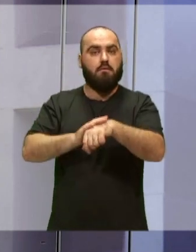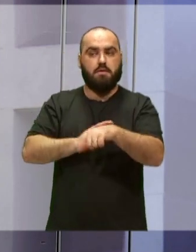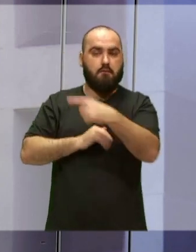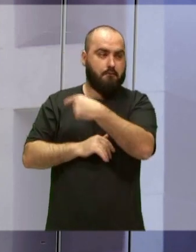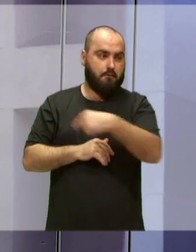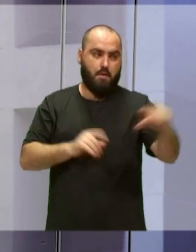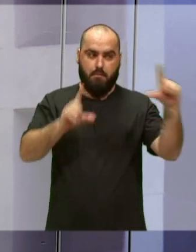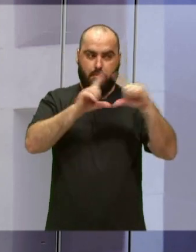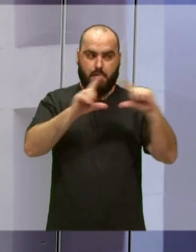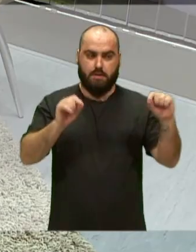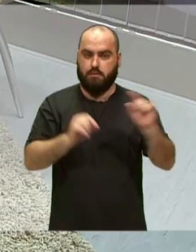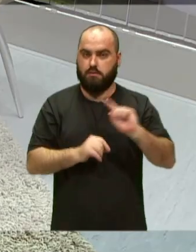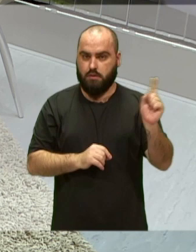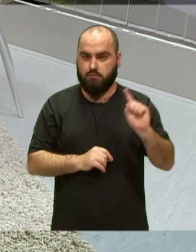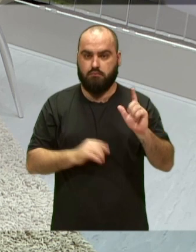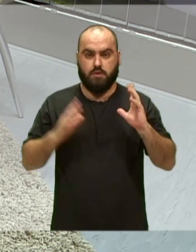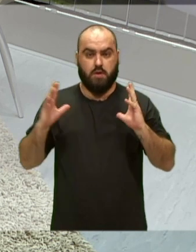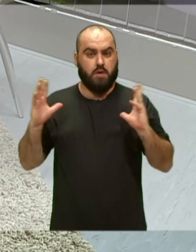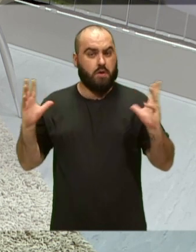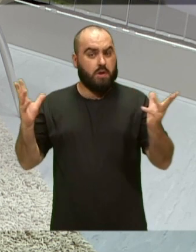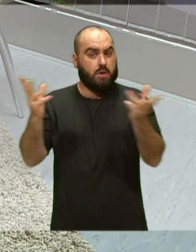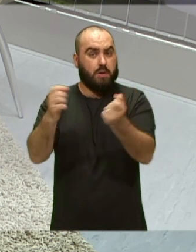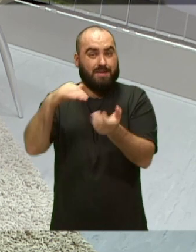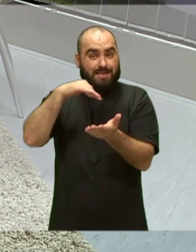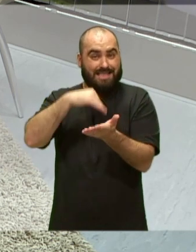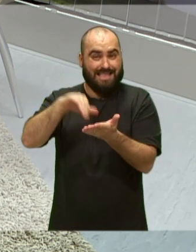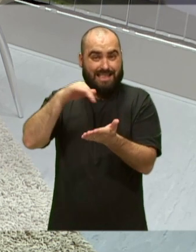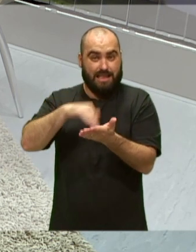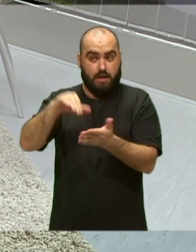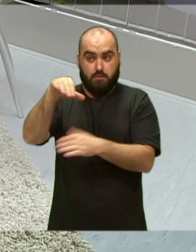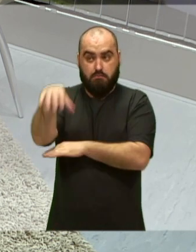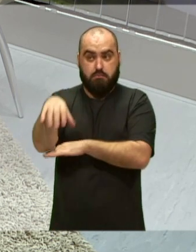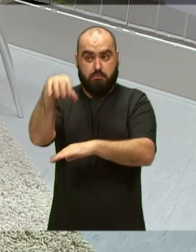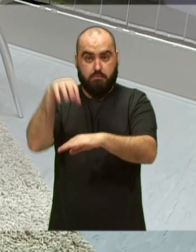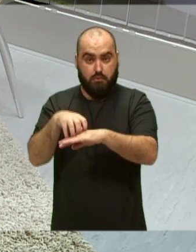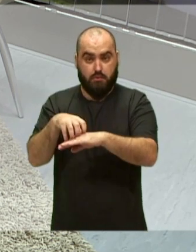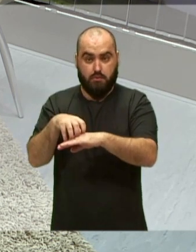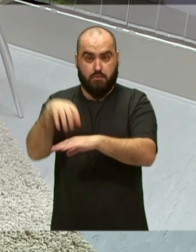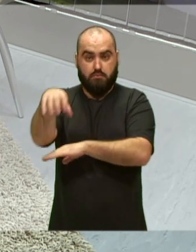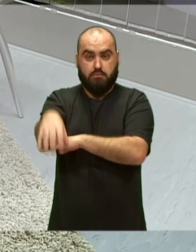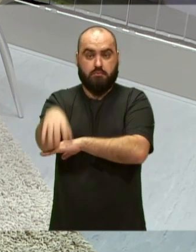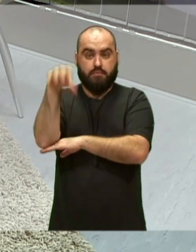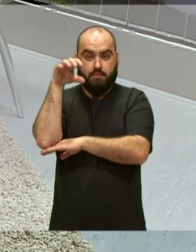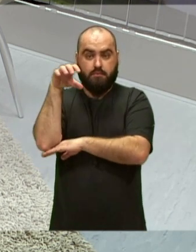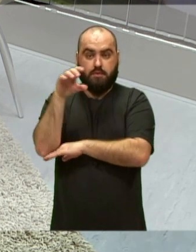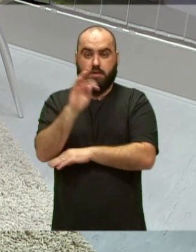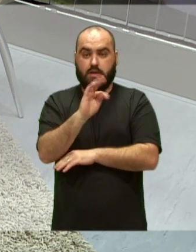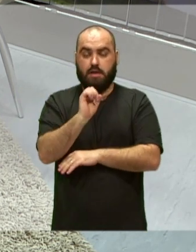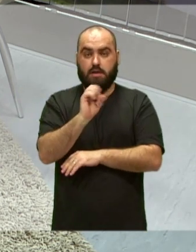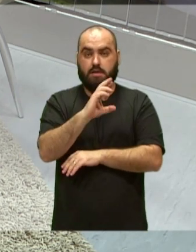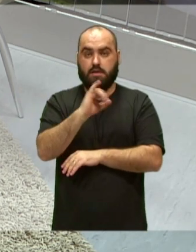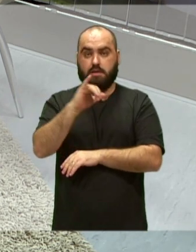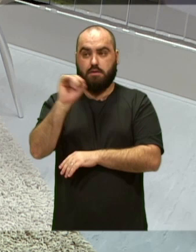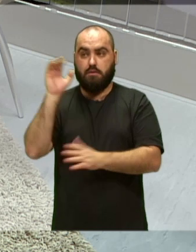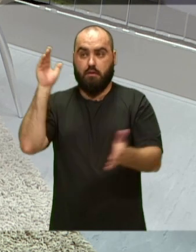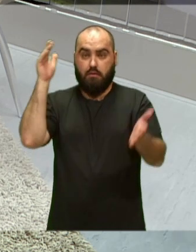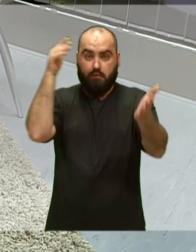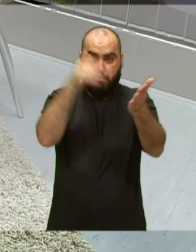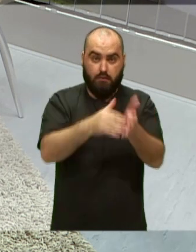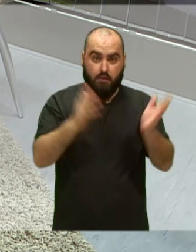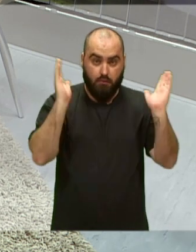Brasília todos os secretários de Porto todos desde o tarcíso até